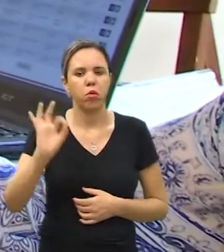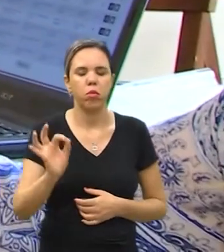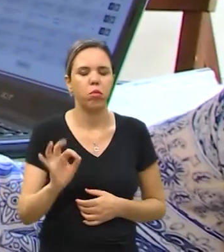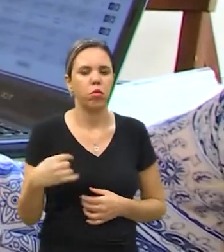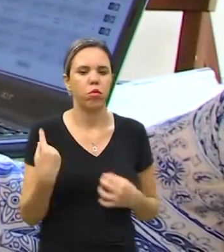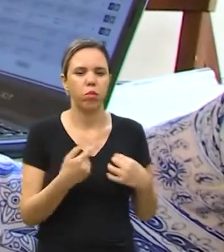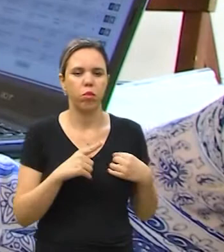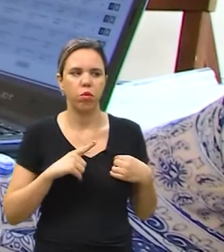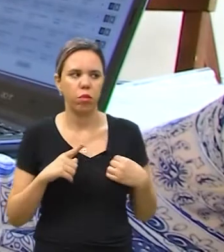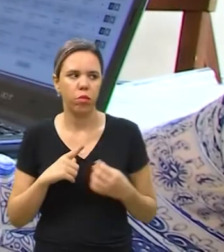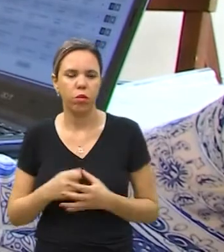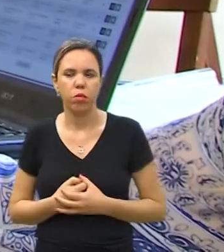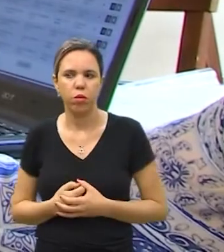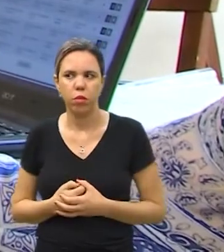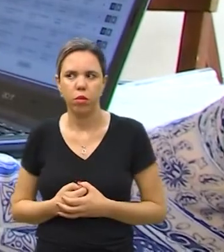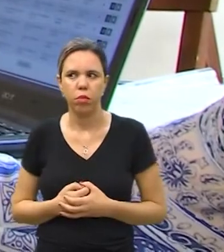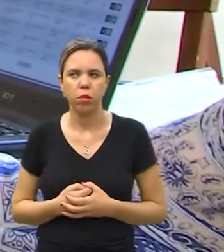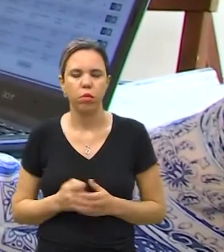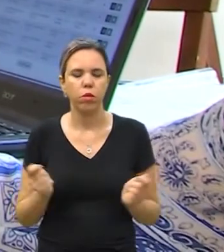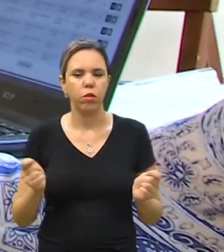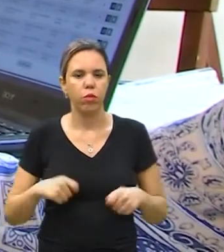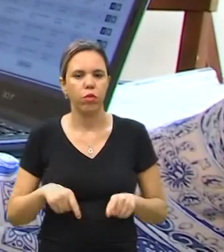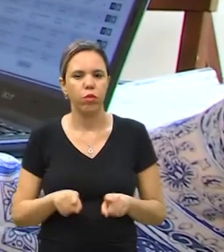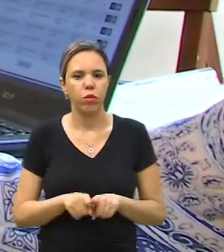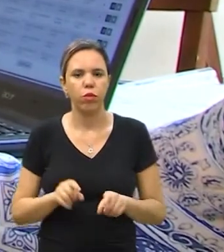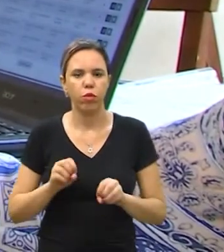que nós teríamos essas condições aí